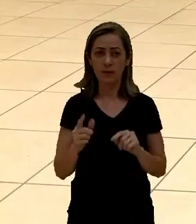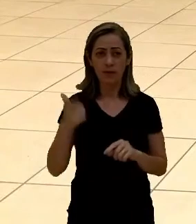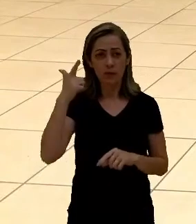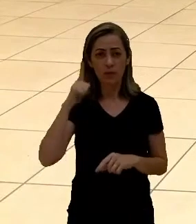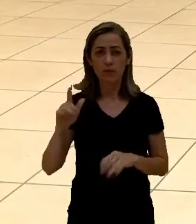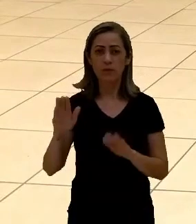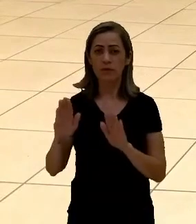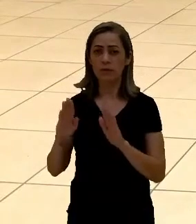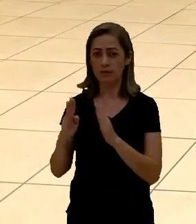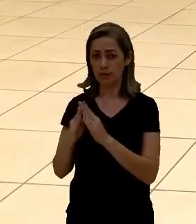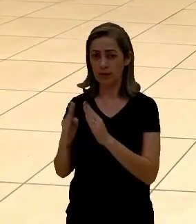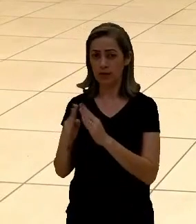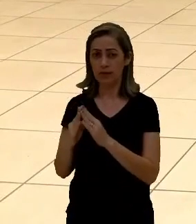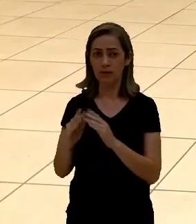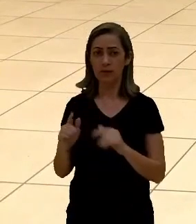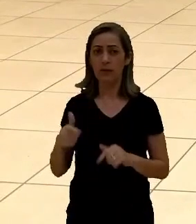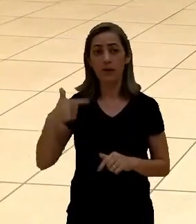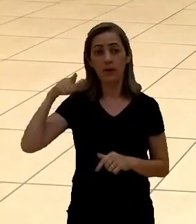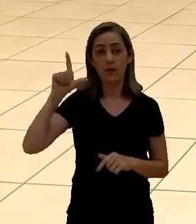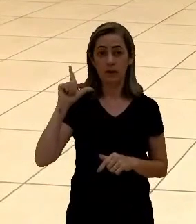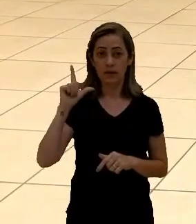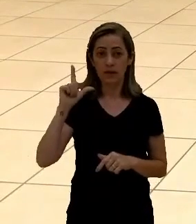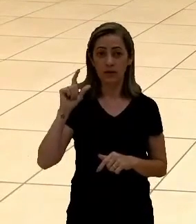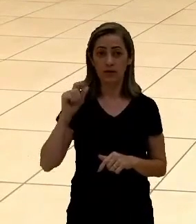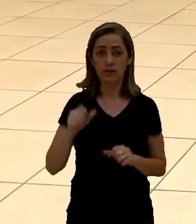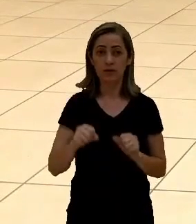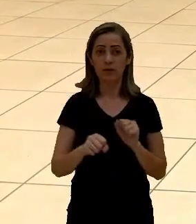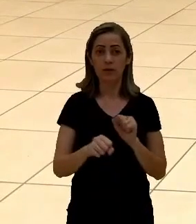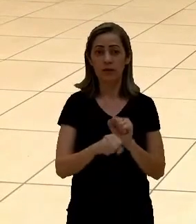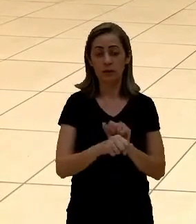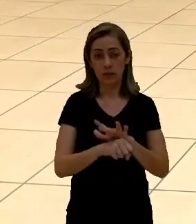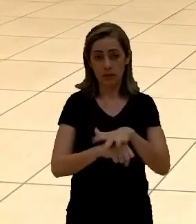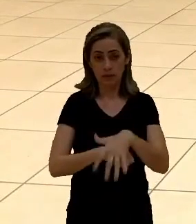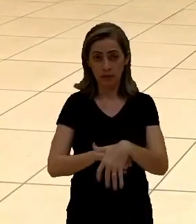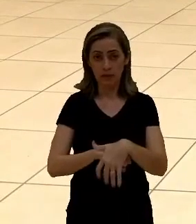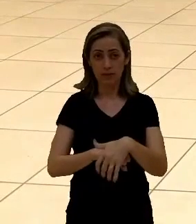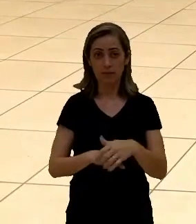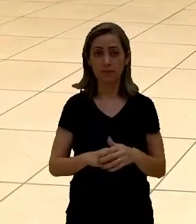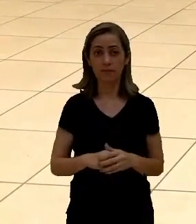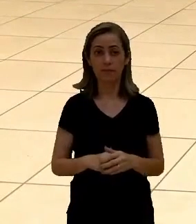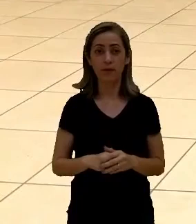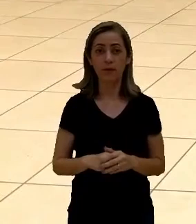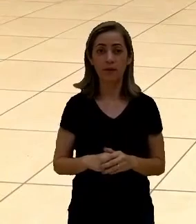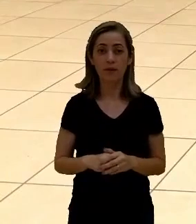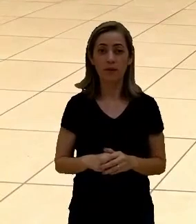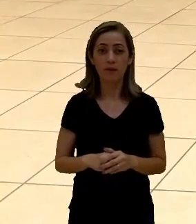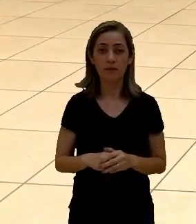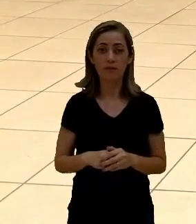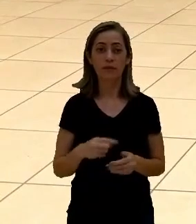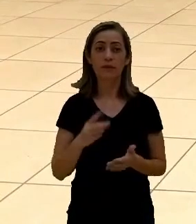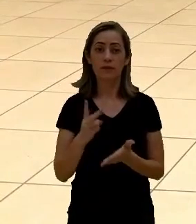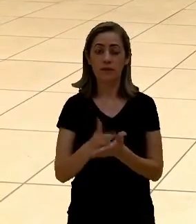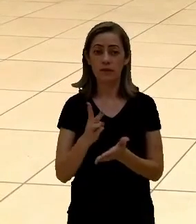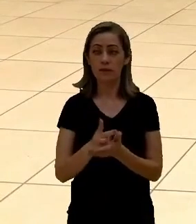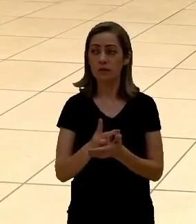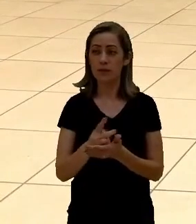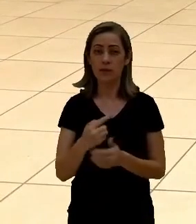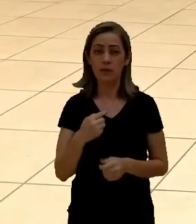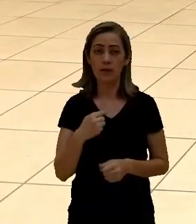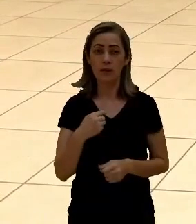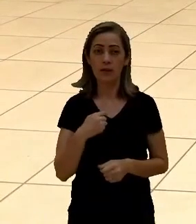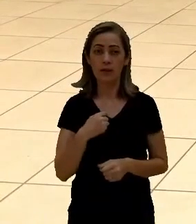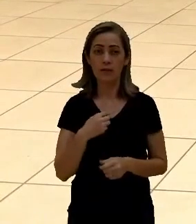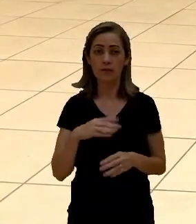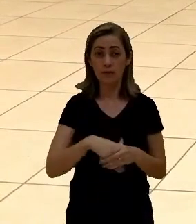estávamos Antes desse processo pandêmico eu toda vez que estava fora me